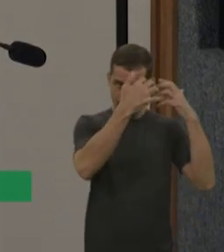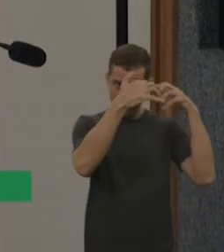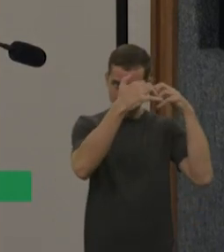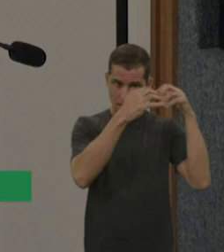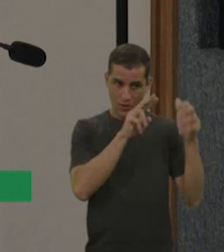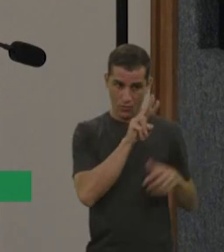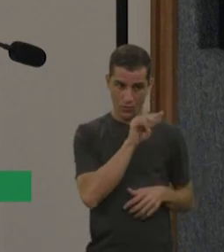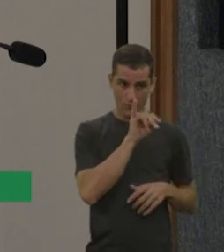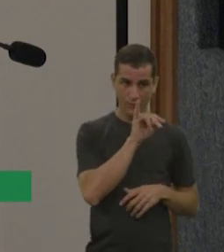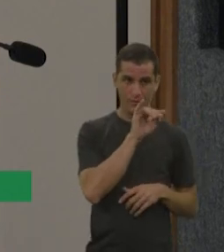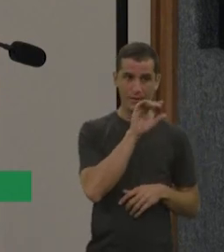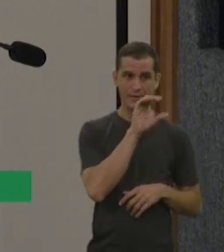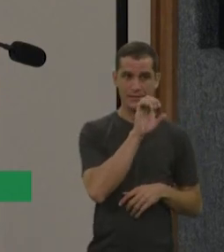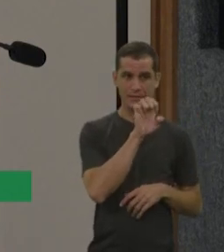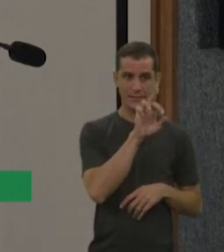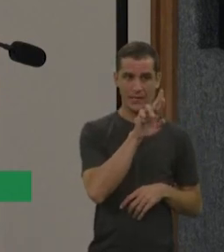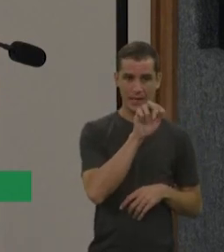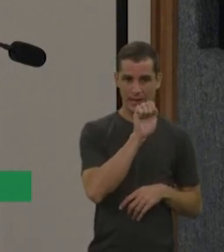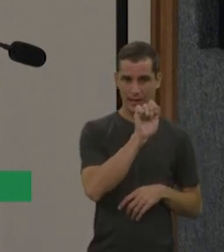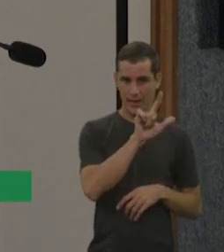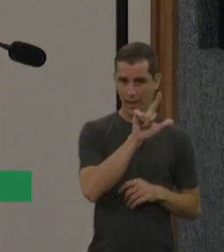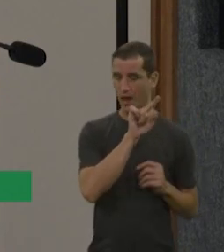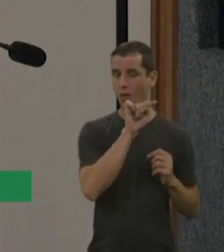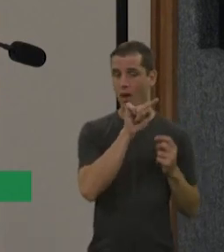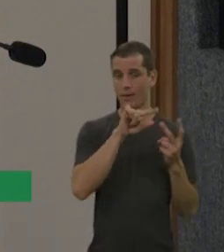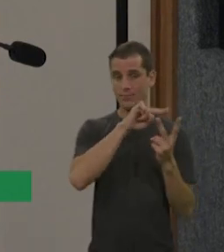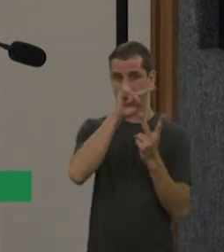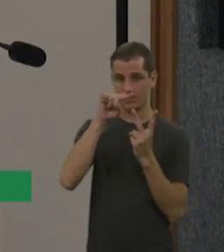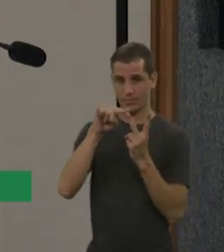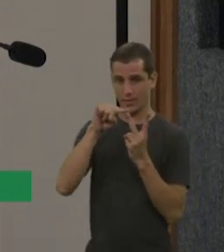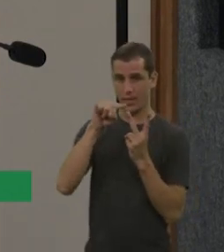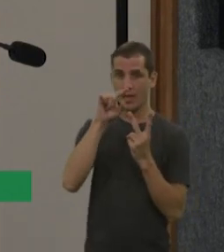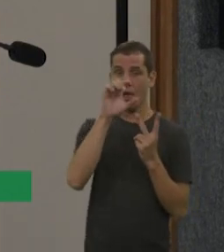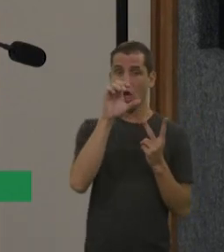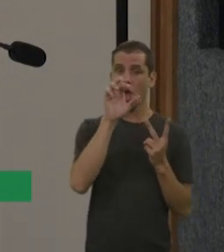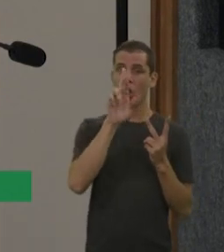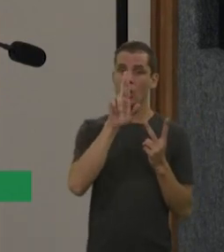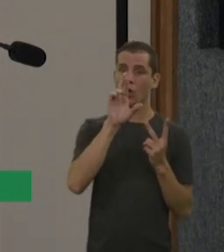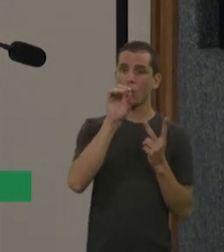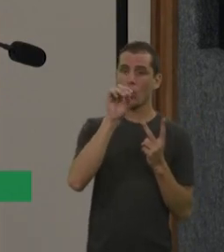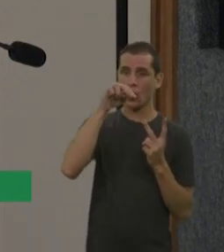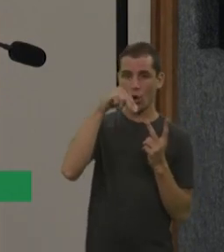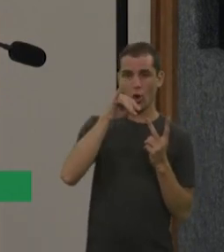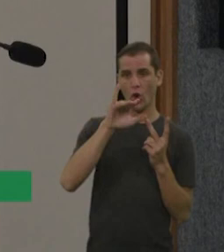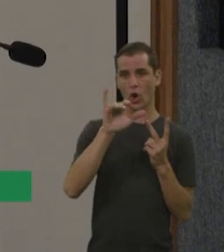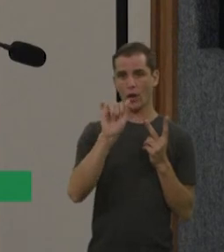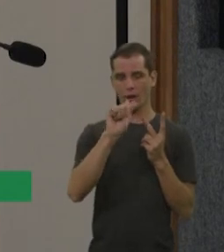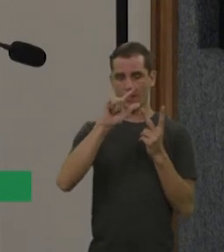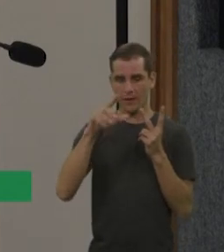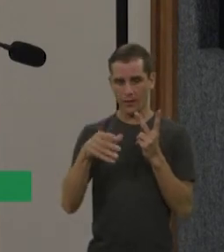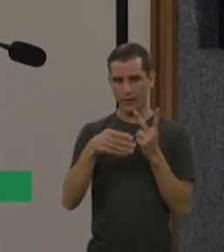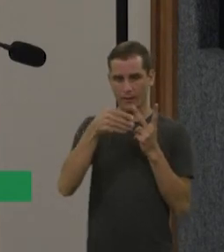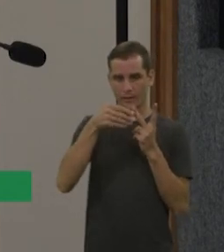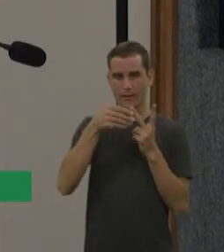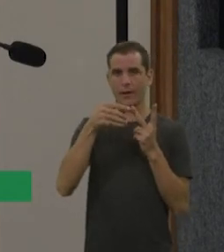outra forma, neurovisceral crônica, que seria, eles colocam como AB, ou seja, tem um pouquinho de colesterol